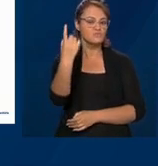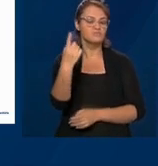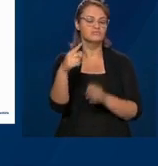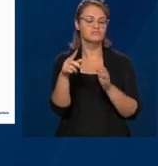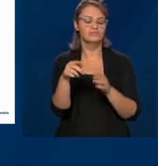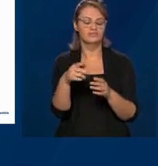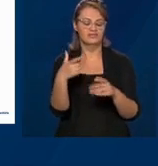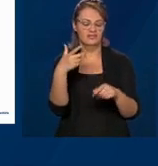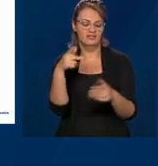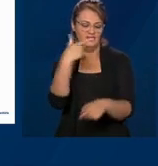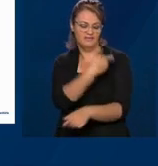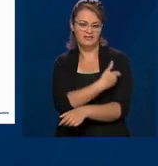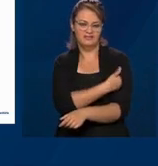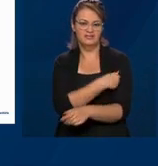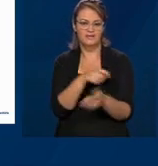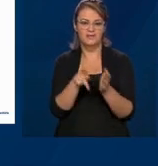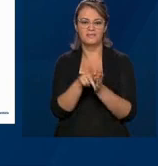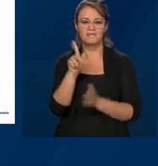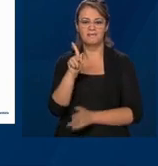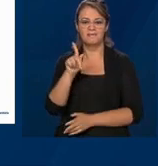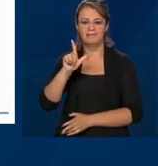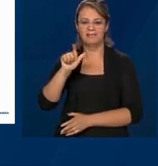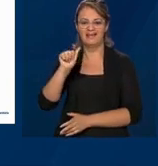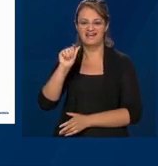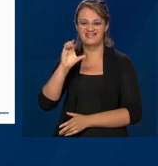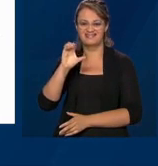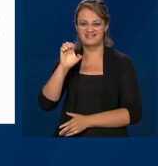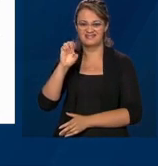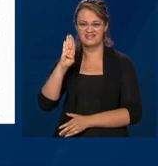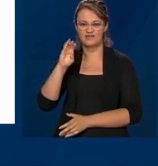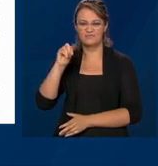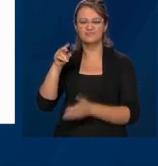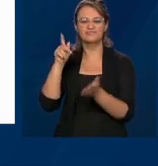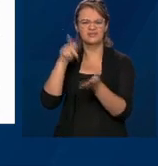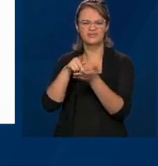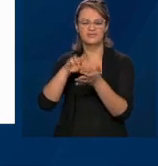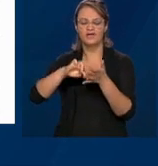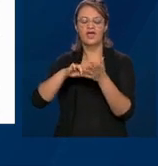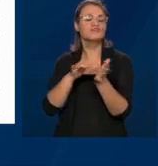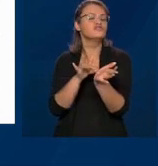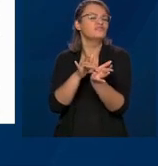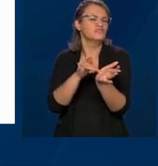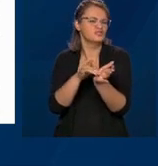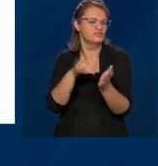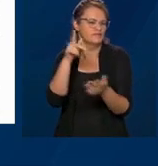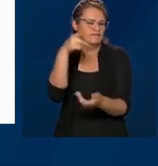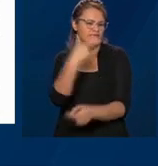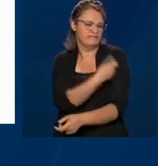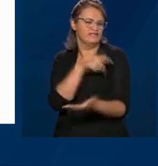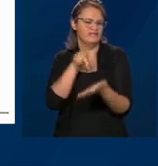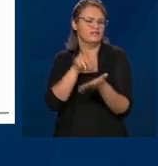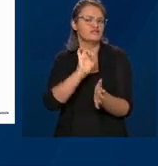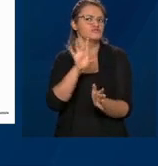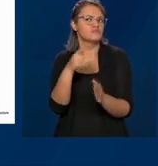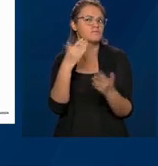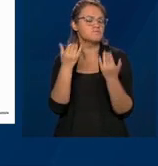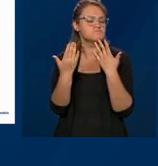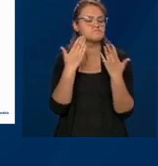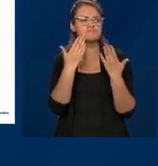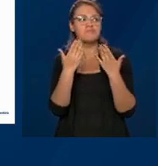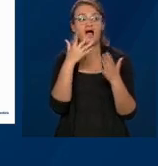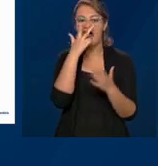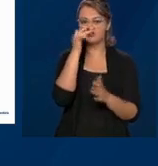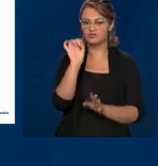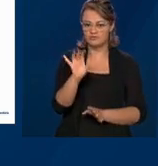placebo. Isso é importante para a gente pensar no que são os resultados de eficácia que vão